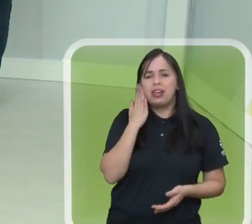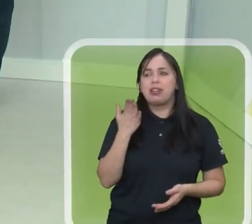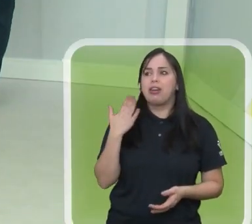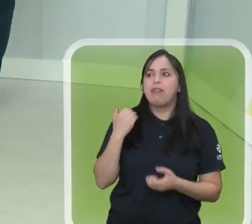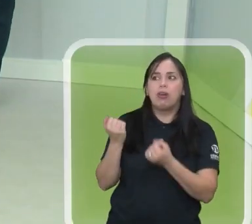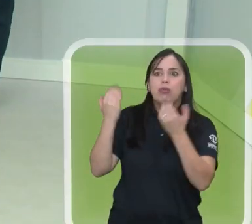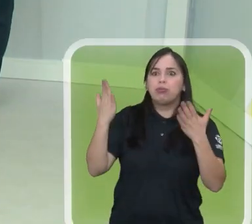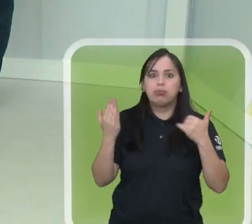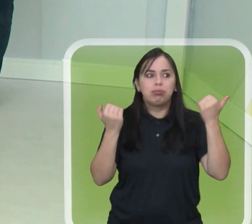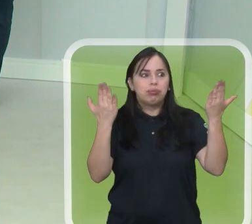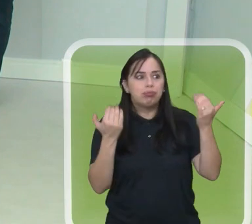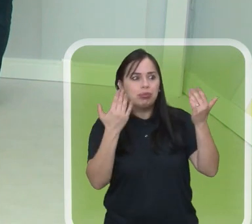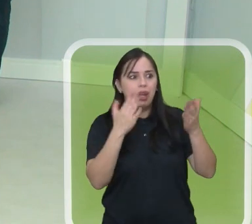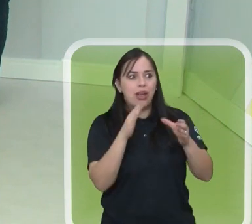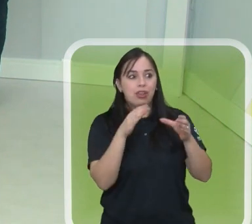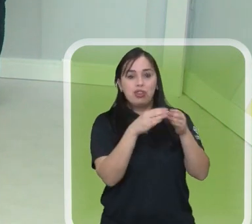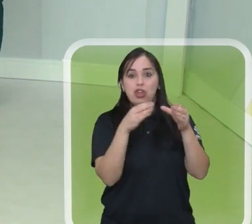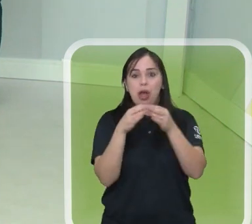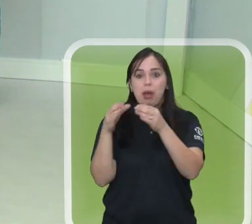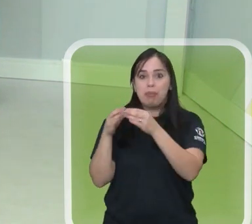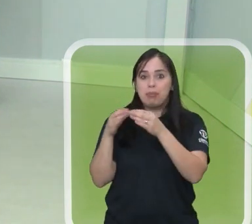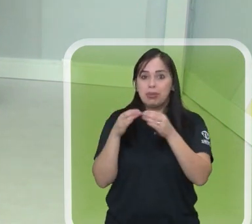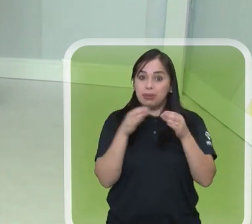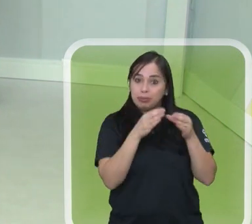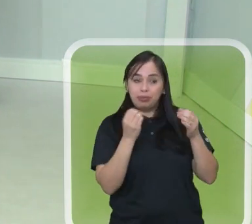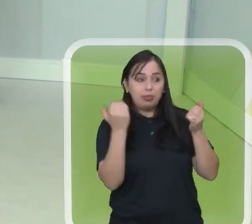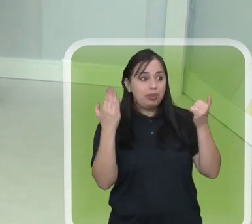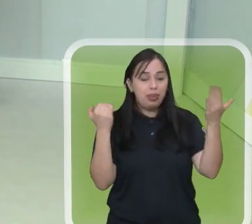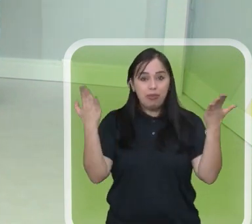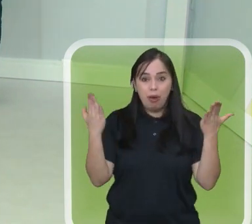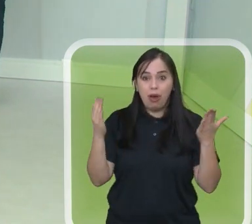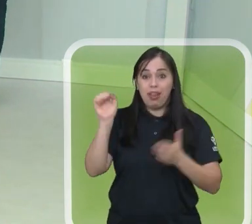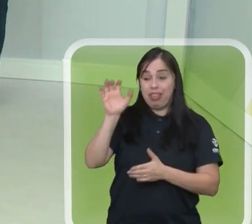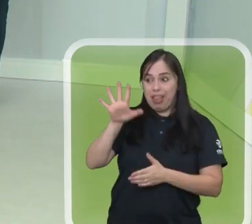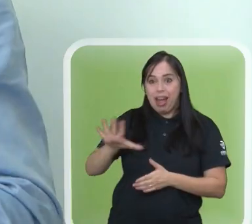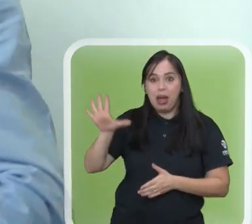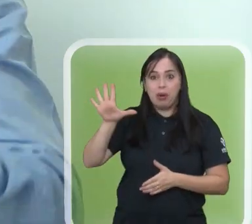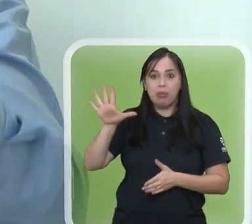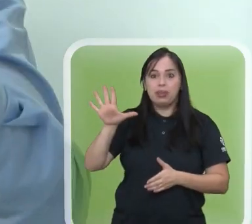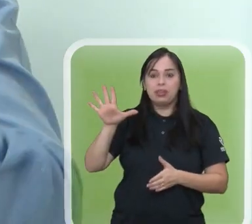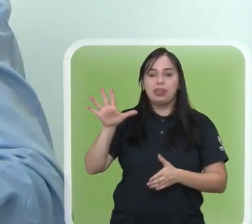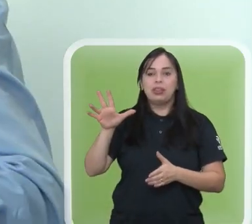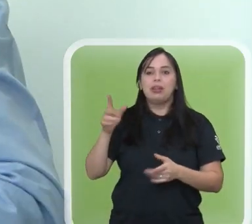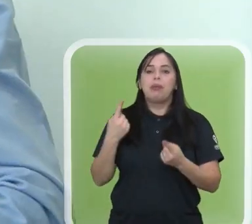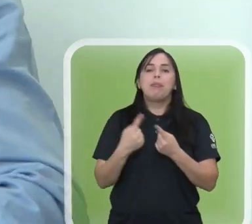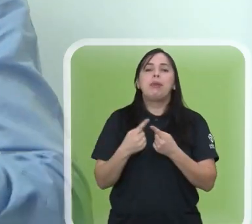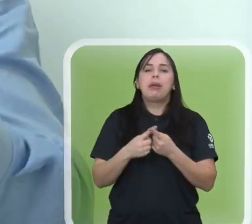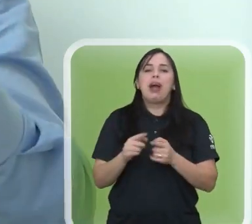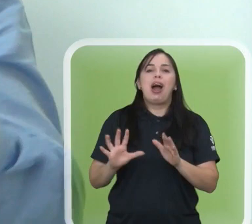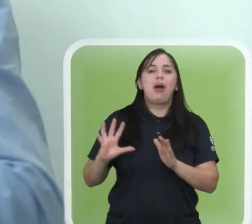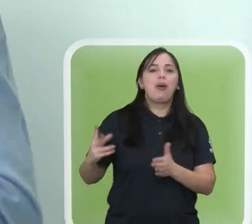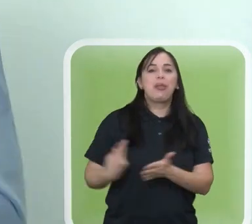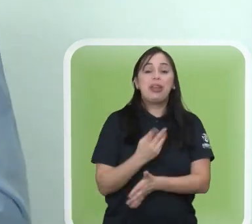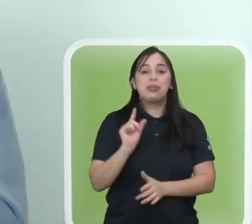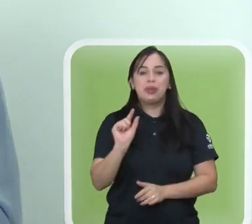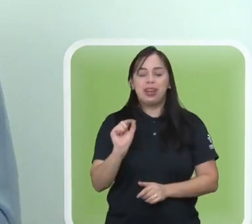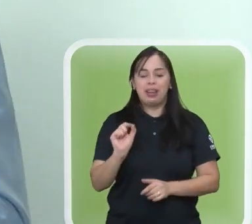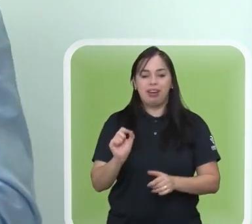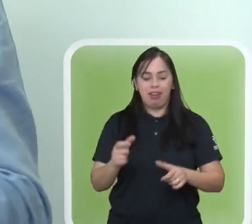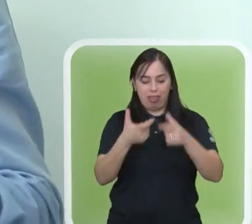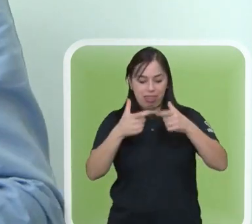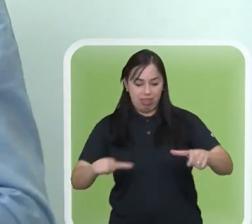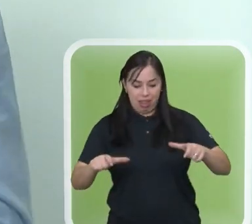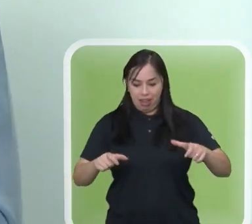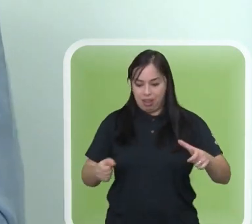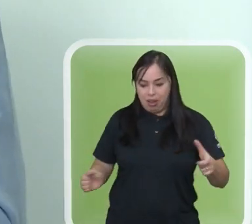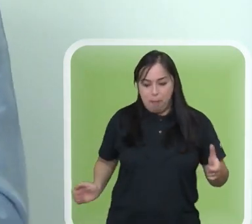qualquer time, Europa, geralmente, sempre as vitórias saem para jogar de beirada, lateral, os